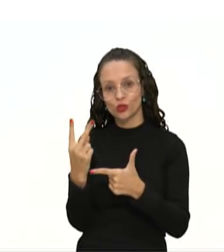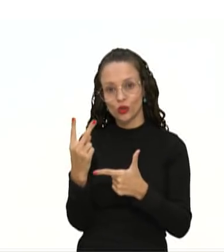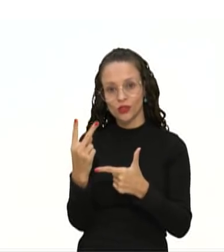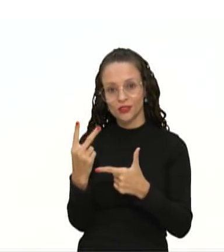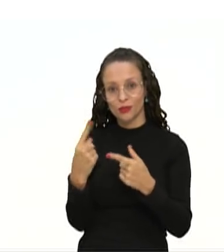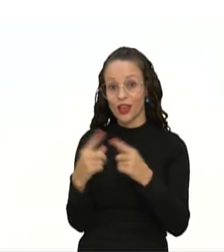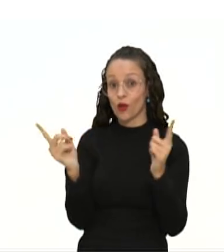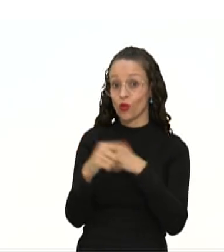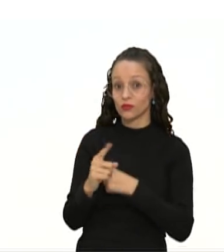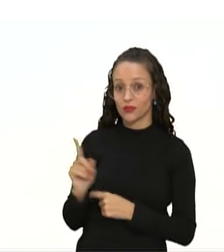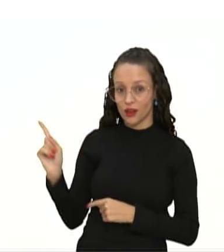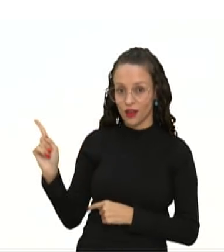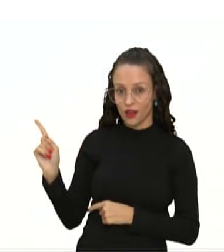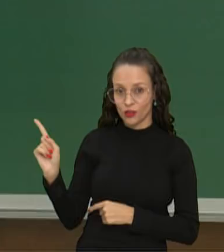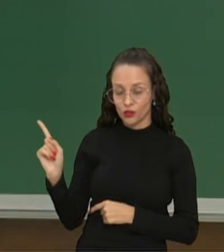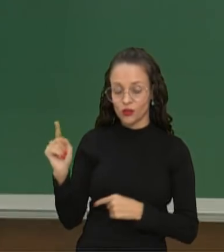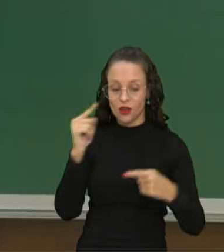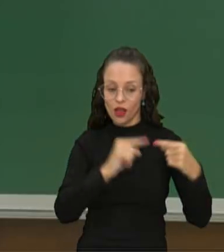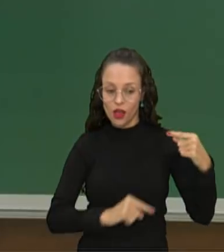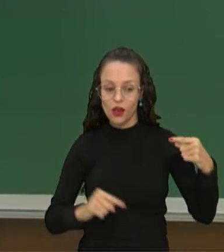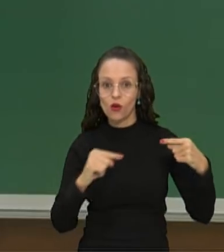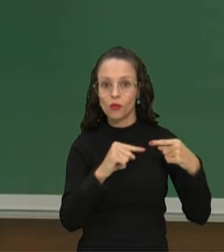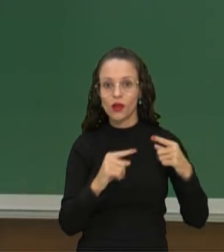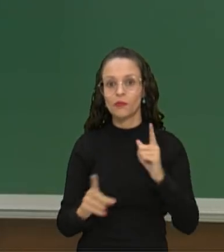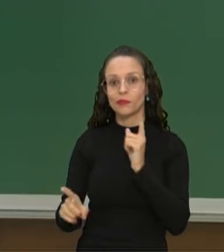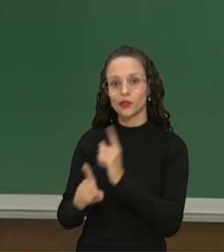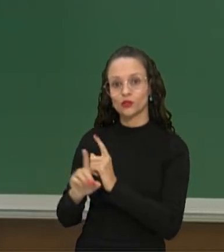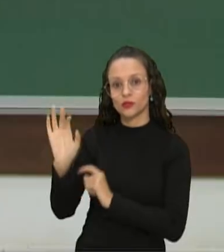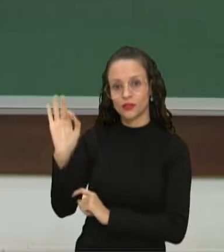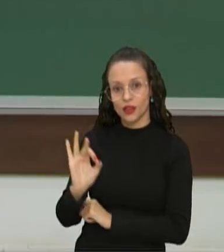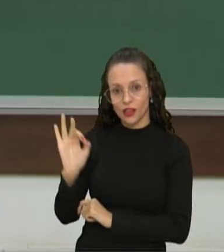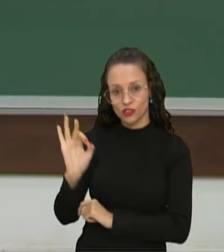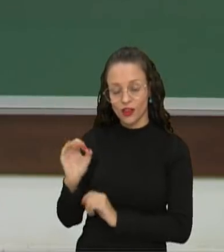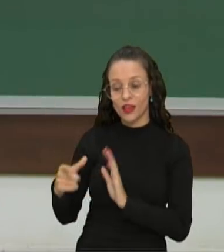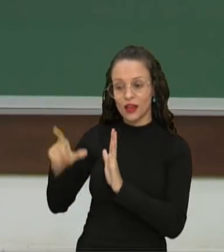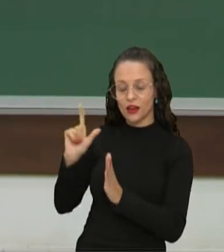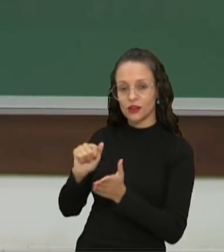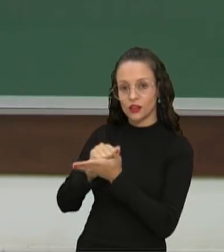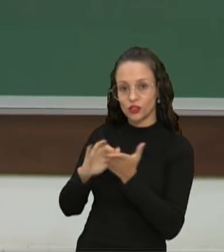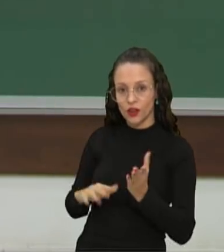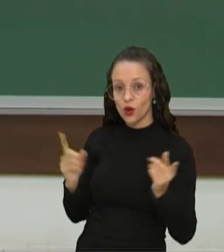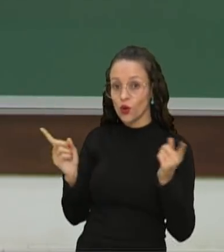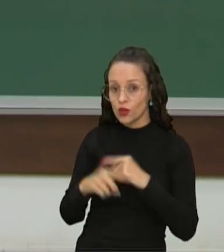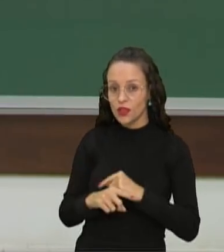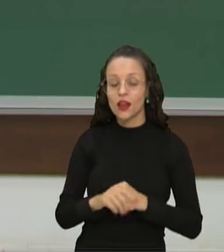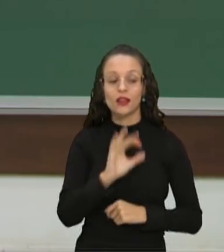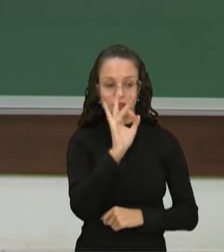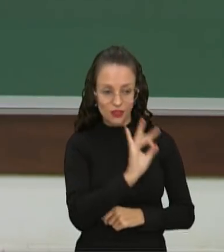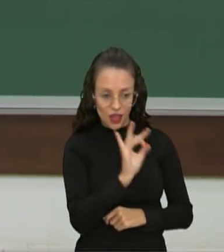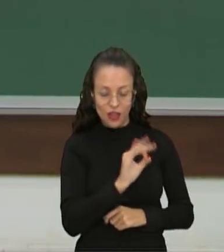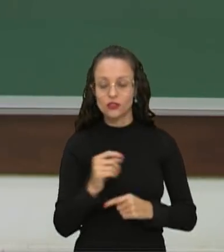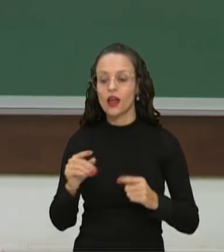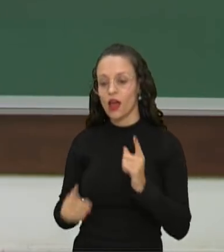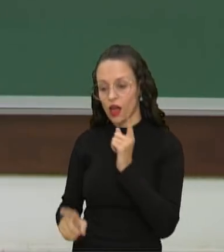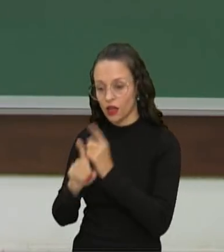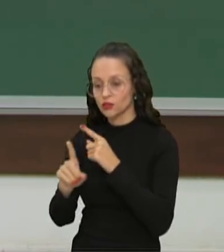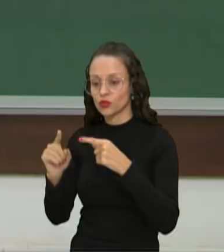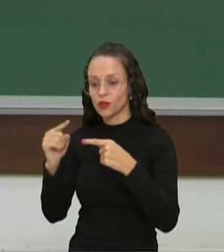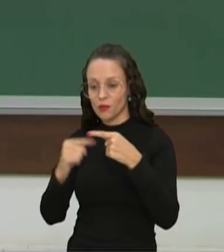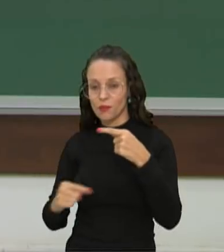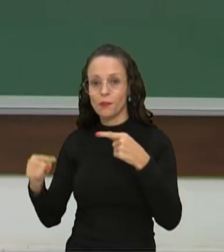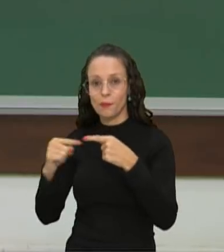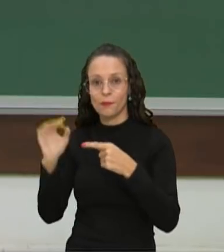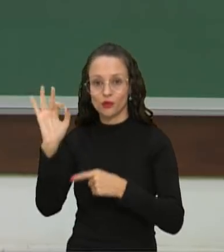o inverso. Ó. Ele deu os recombinantes para a gente descobrir a taxa. O exercício que a gente estava fazendo até agora, ele dava a taxa para a gente descobrir a